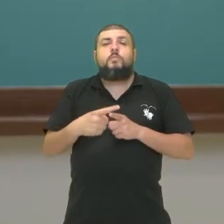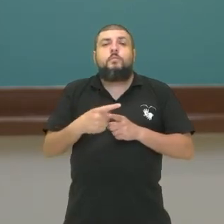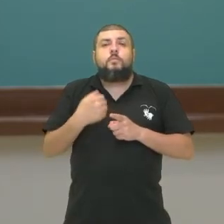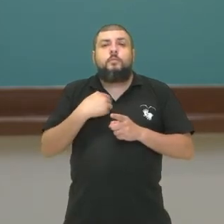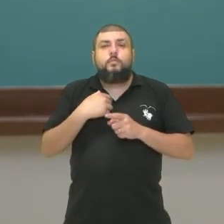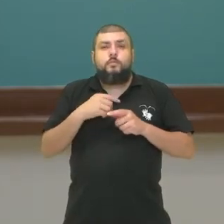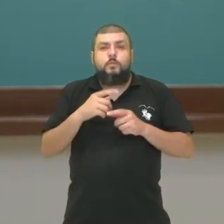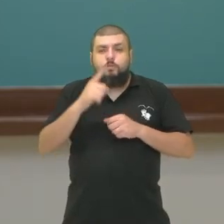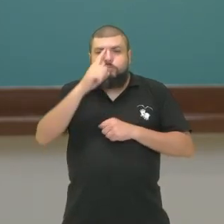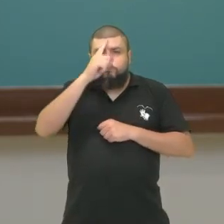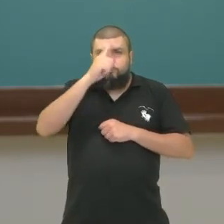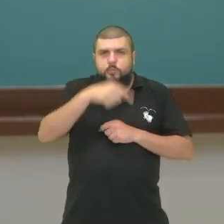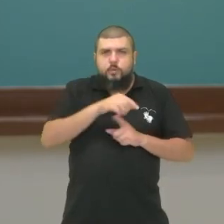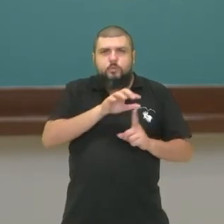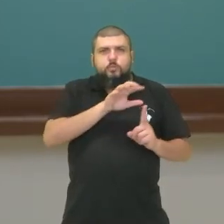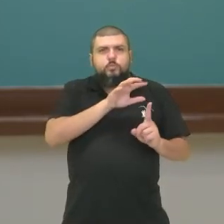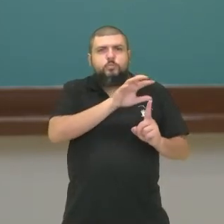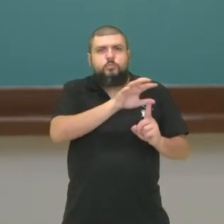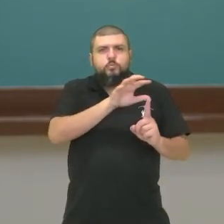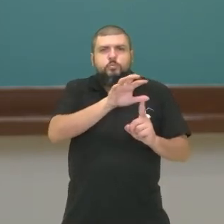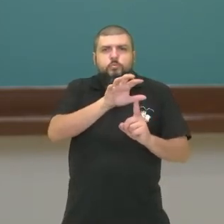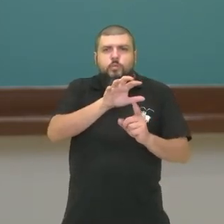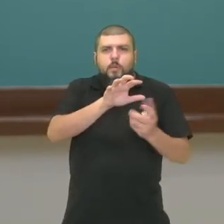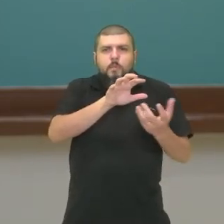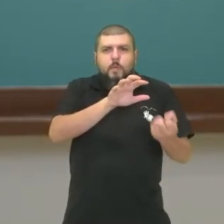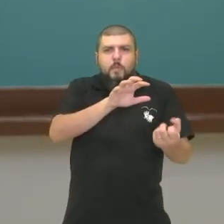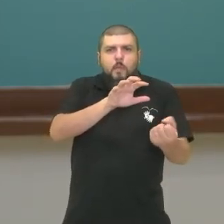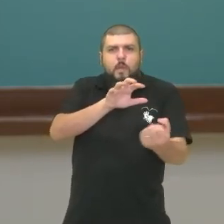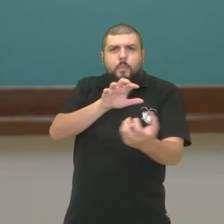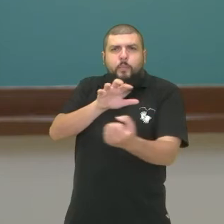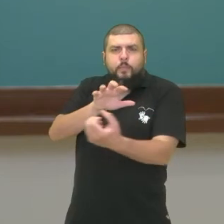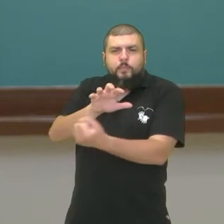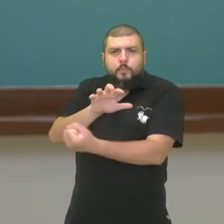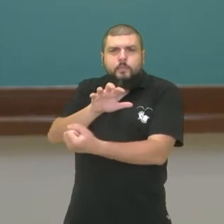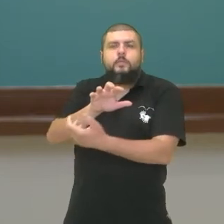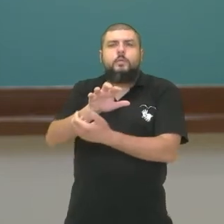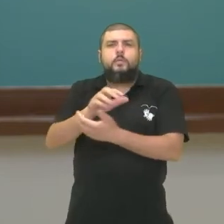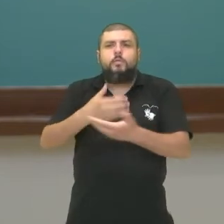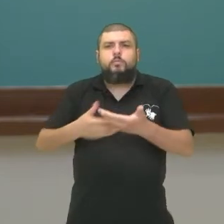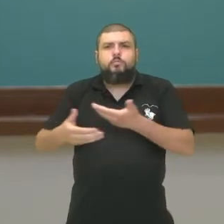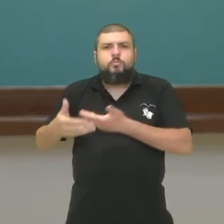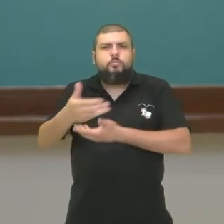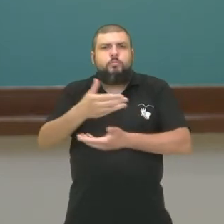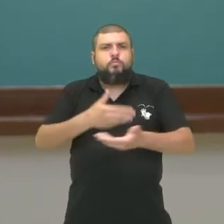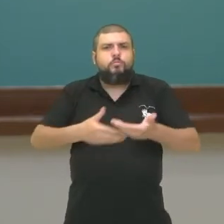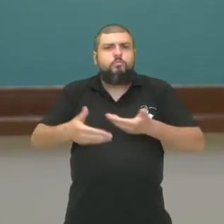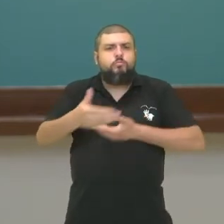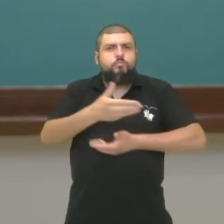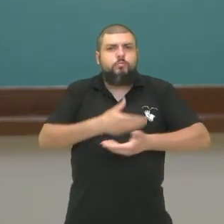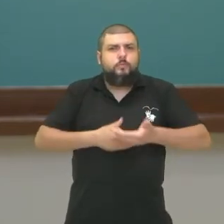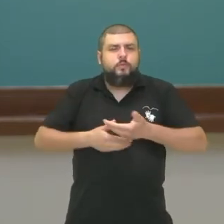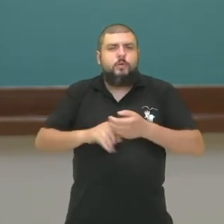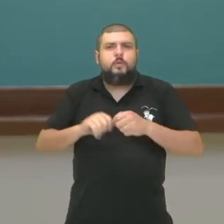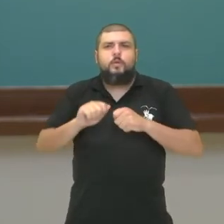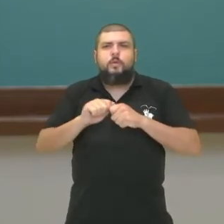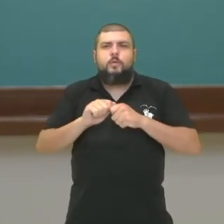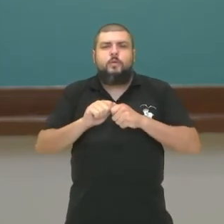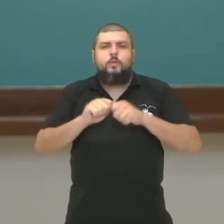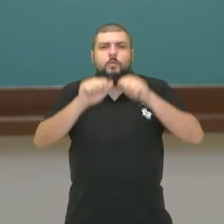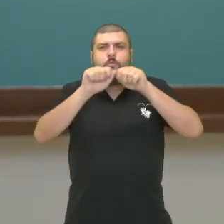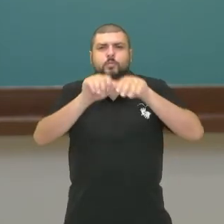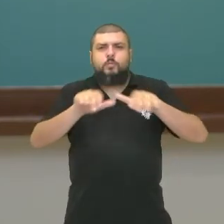se compactua com a ideia e, muito além disso, se reproduz, se compartilha a ideia e acaba se tornando aí